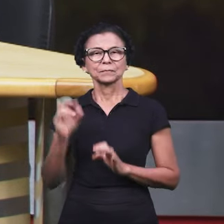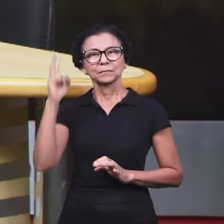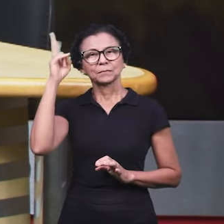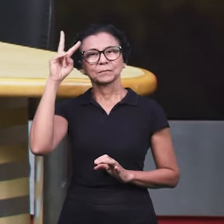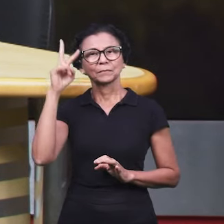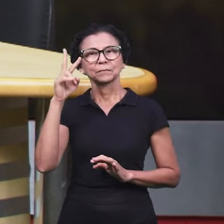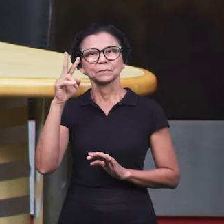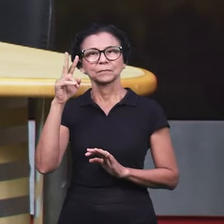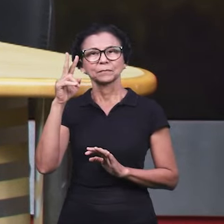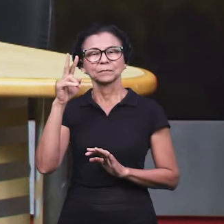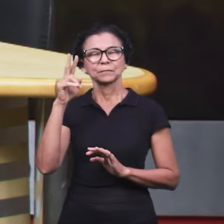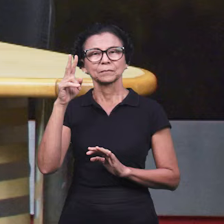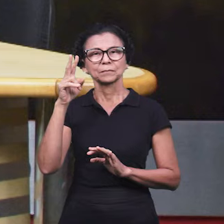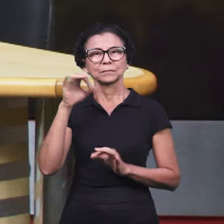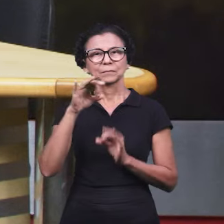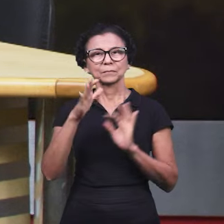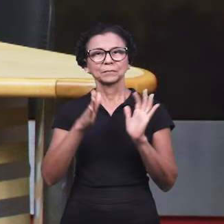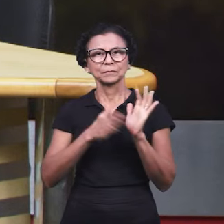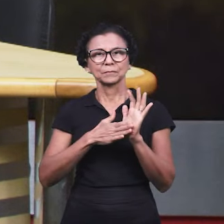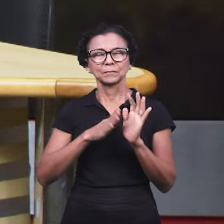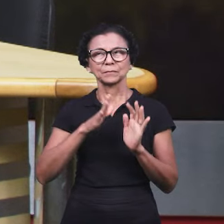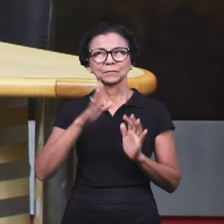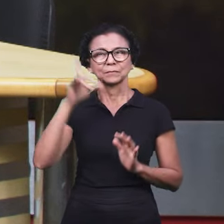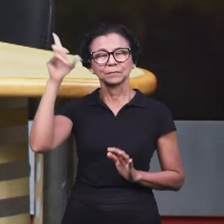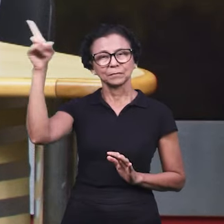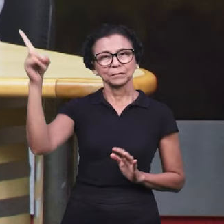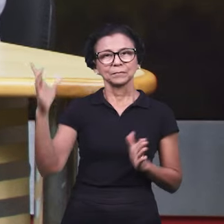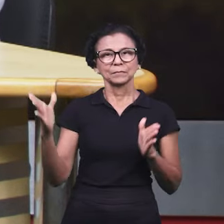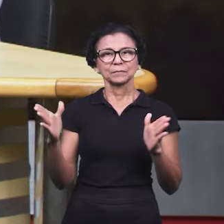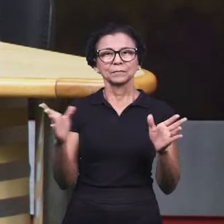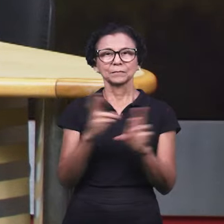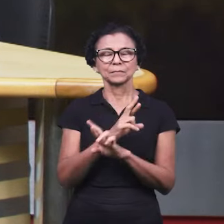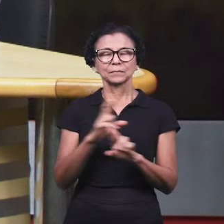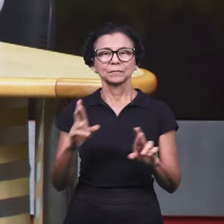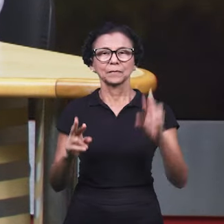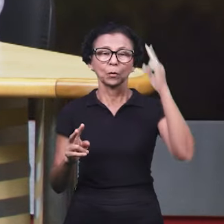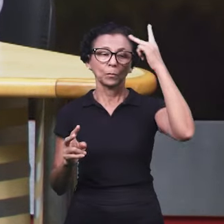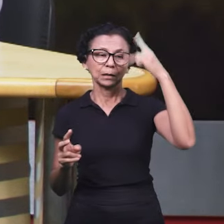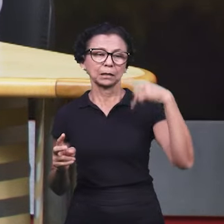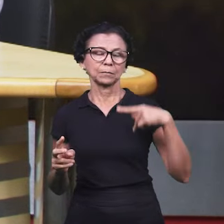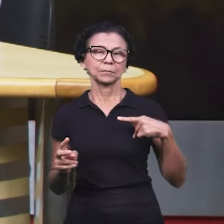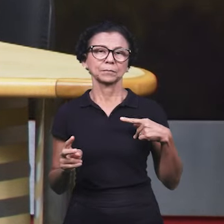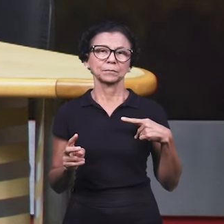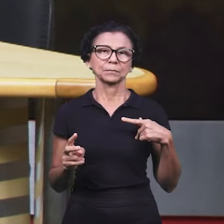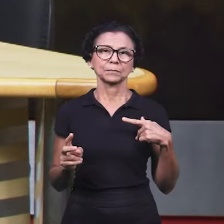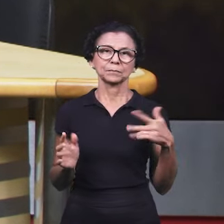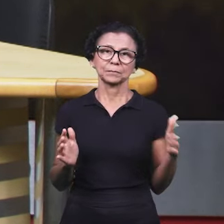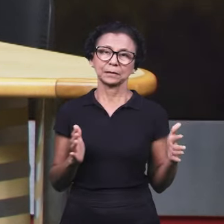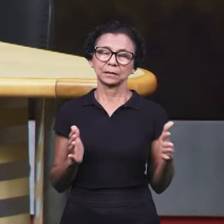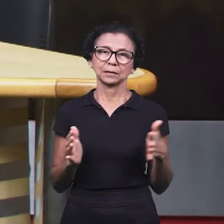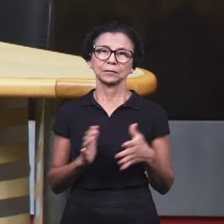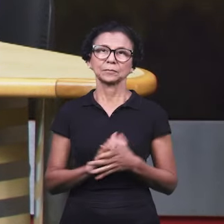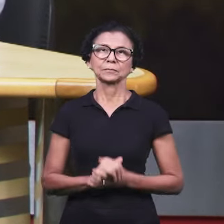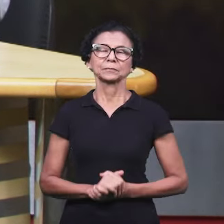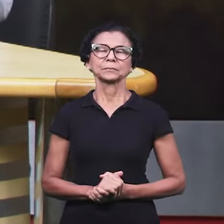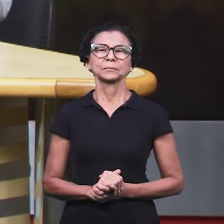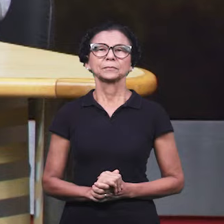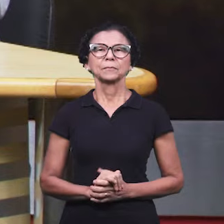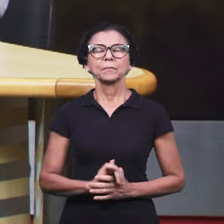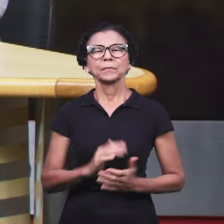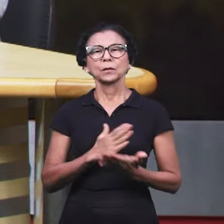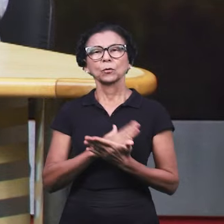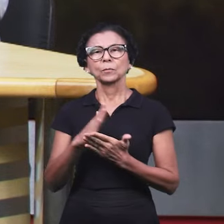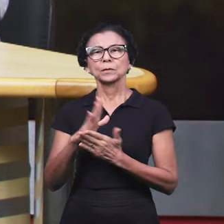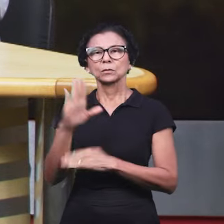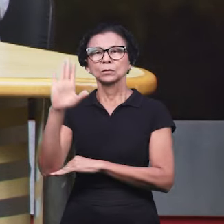eh No que diz respeito ao ao tempo do homem e ao homem né nesse contexto nós temos ali no Éden